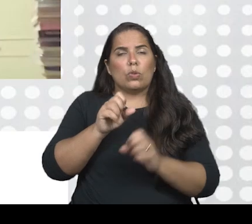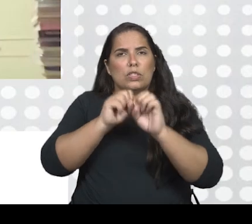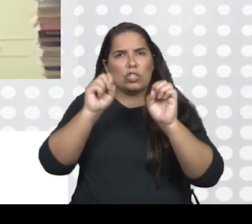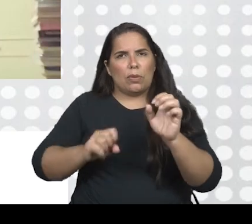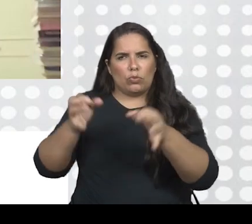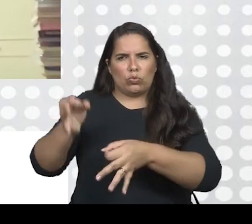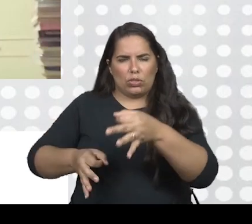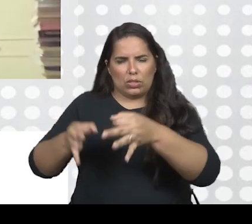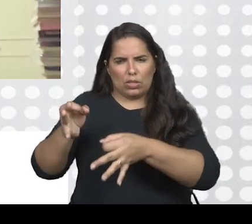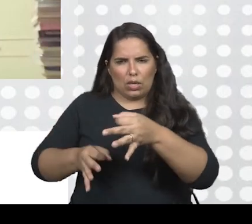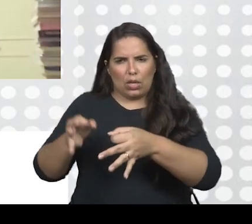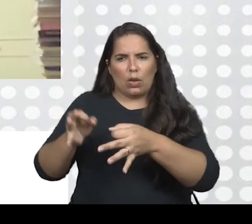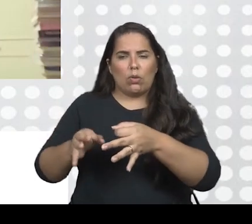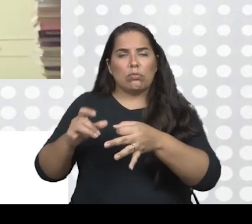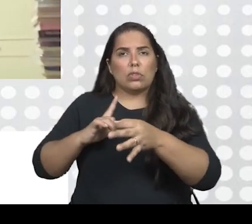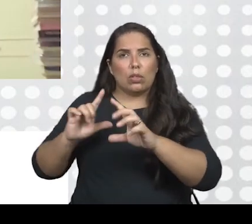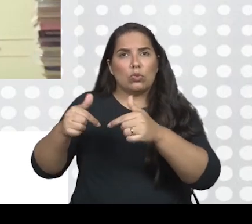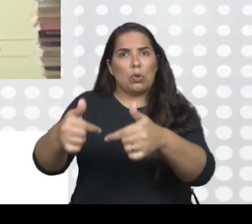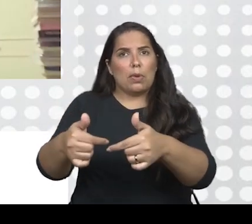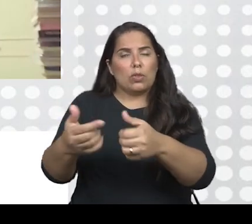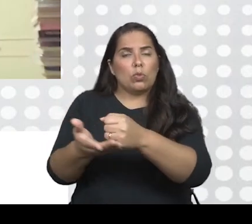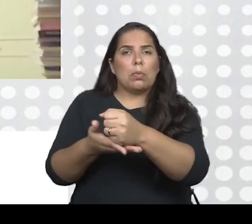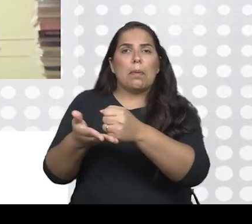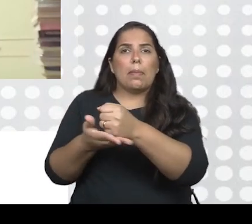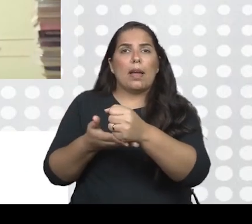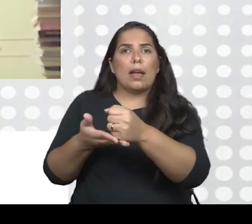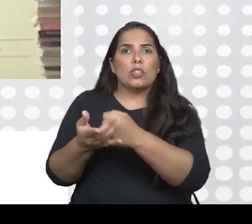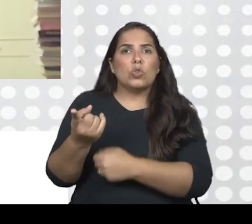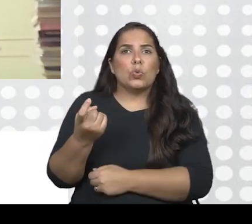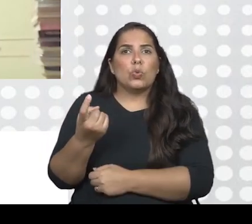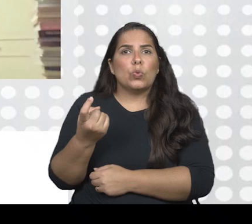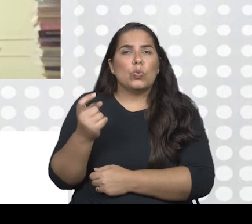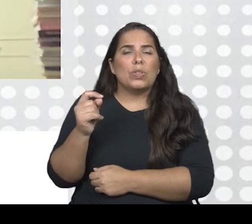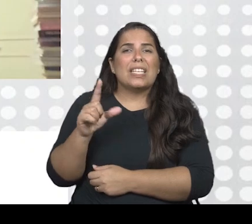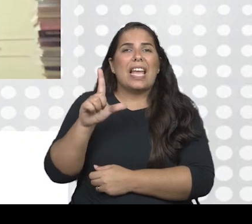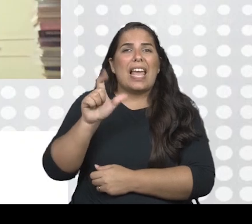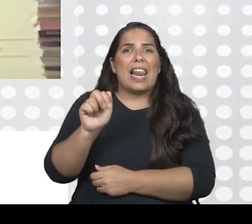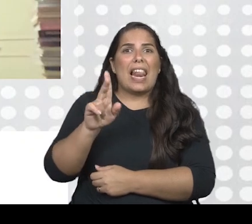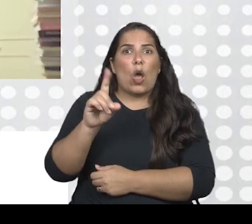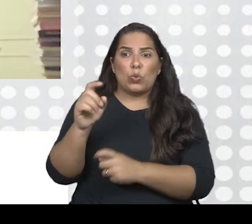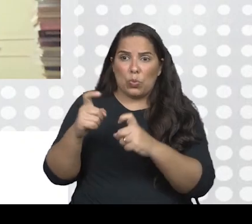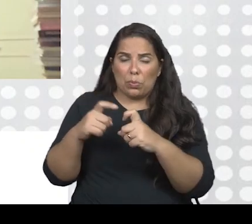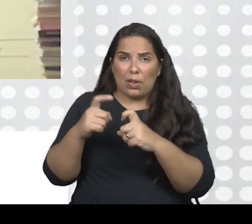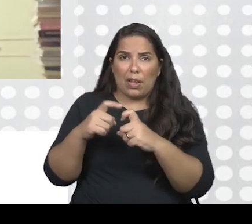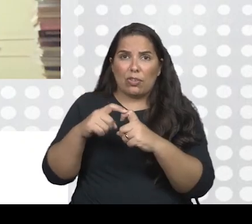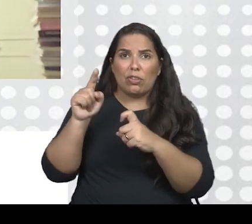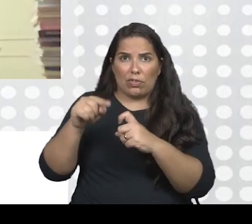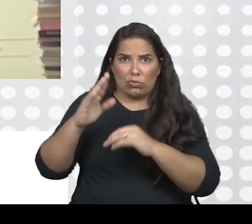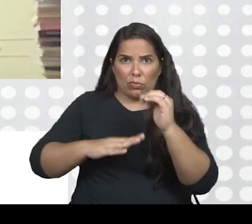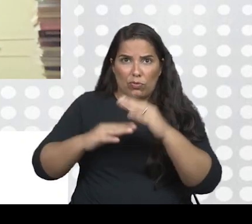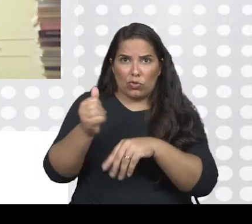sistema judiciário acaba tomando como base única e exclusiva laudos médicos que indicam